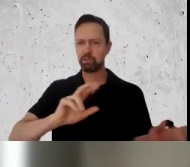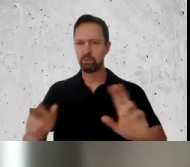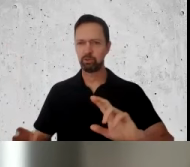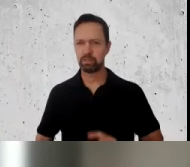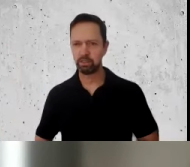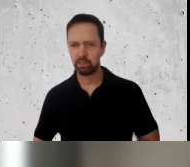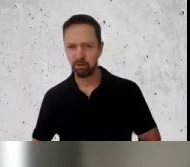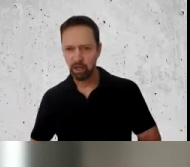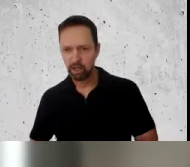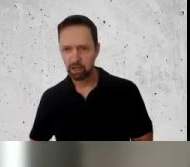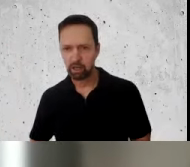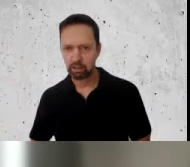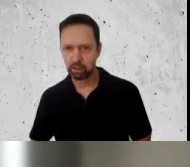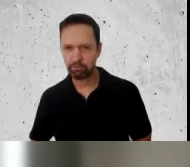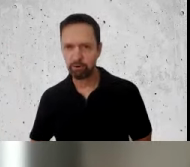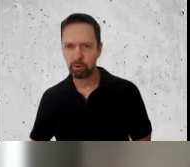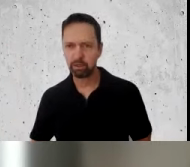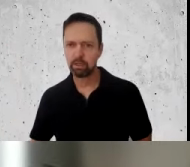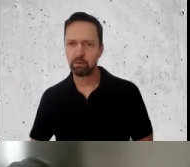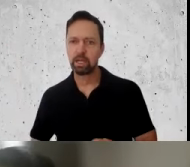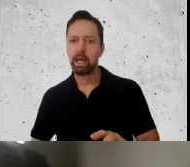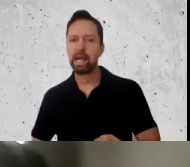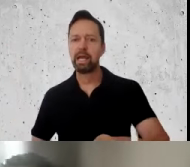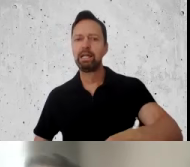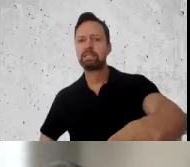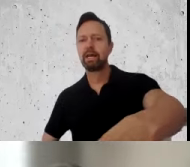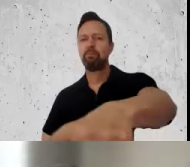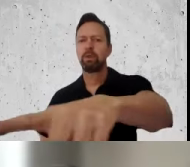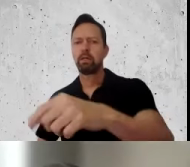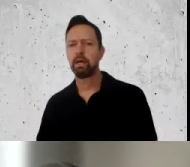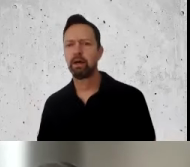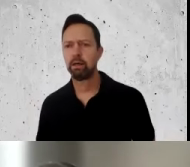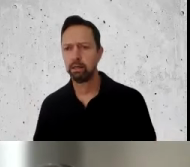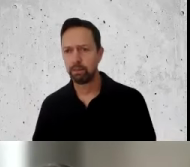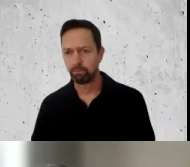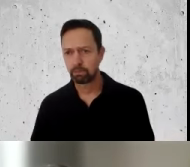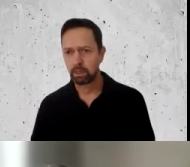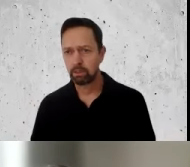que é montante e jusante. Então, então, aqui, forward integration. Ele está...